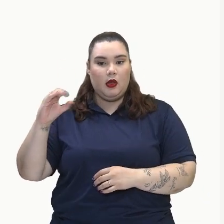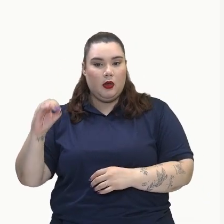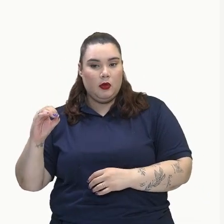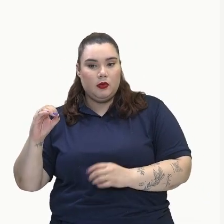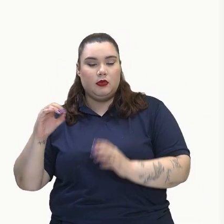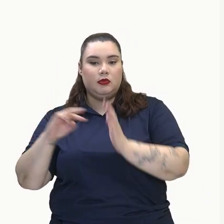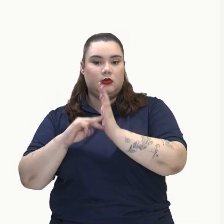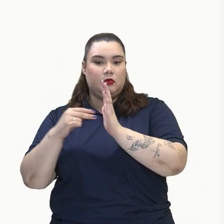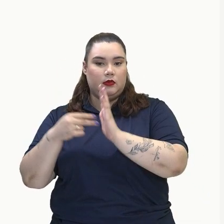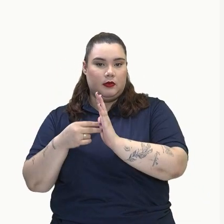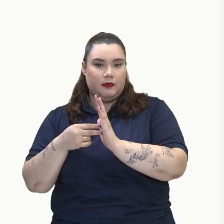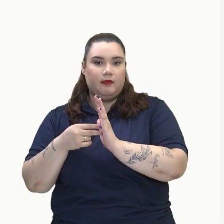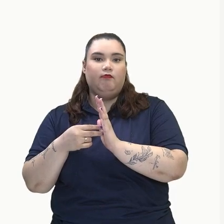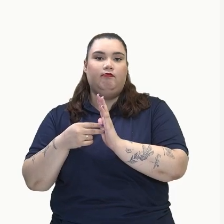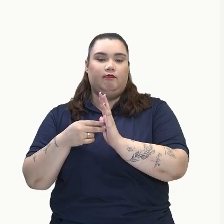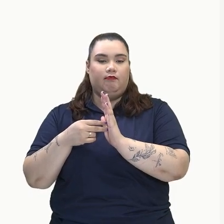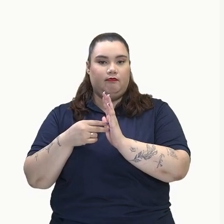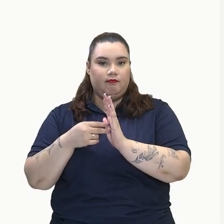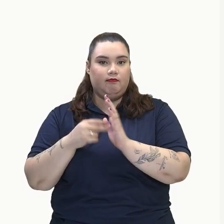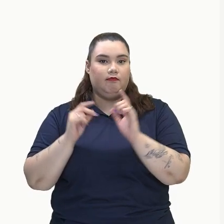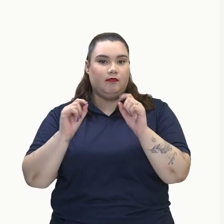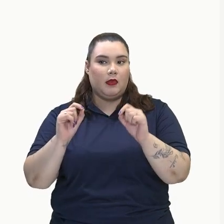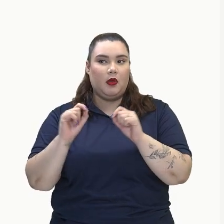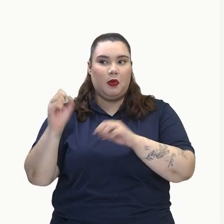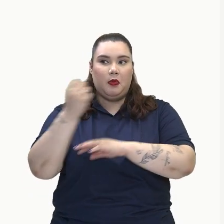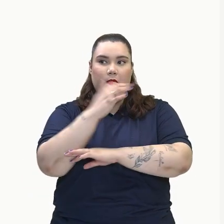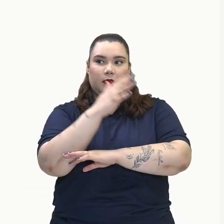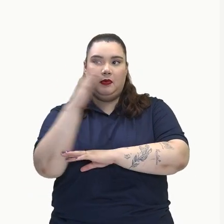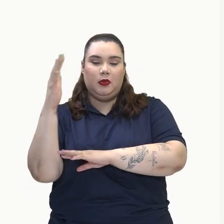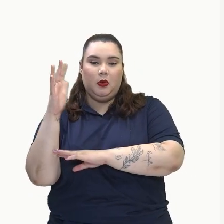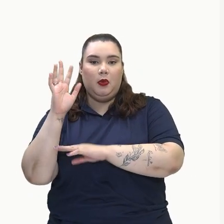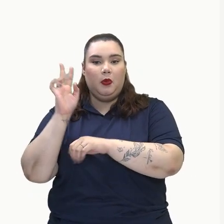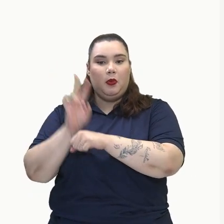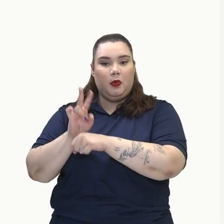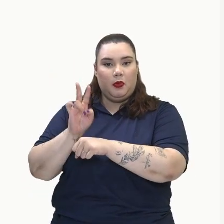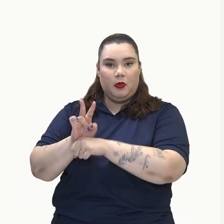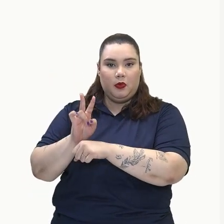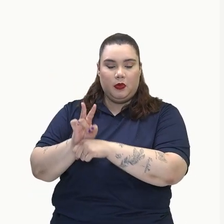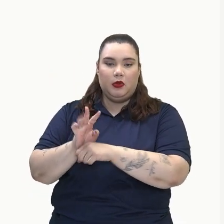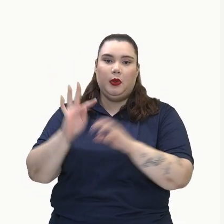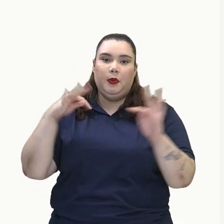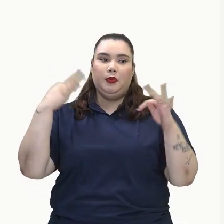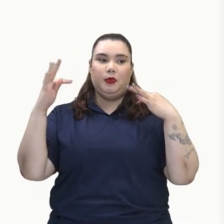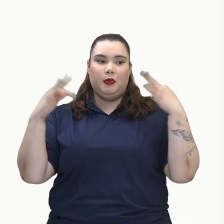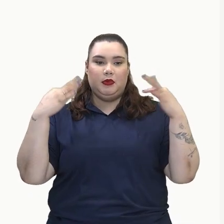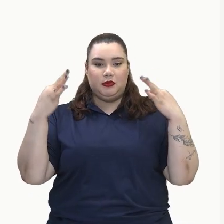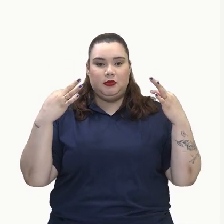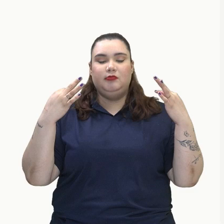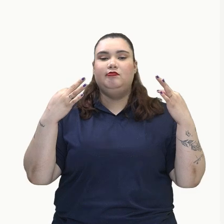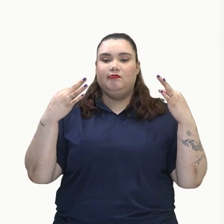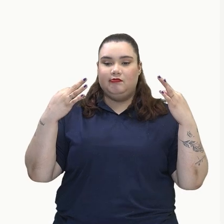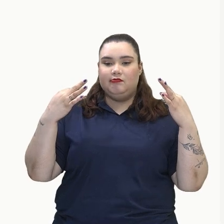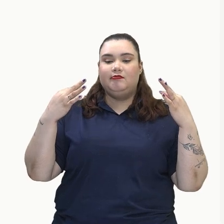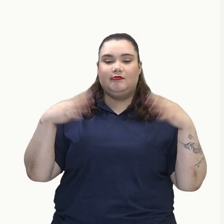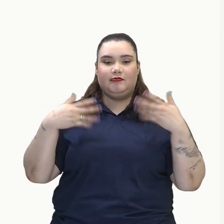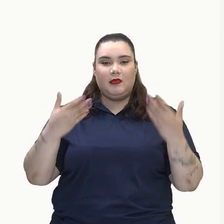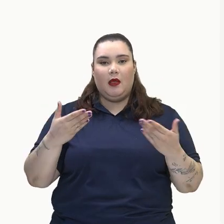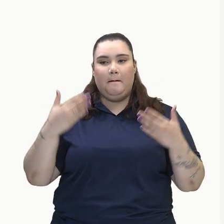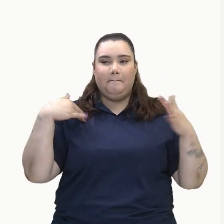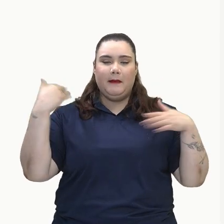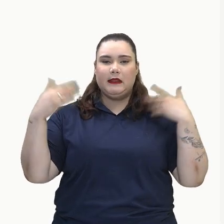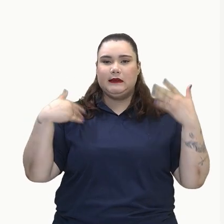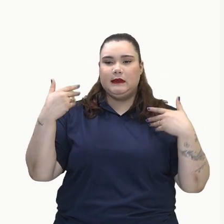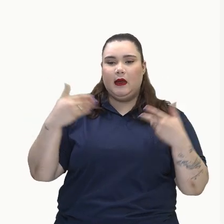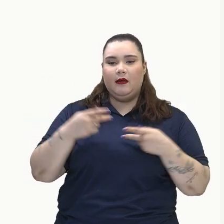vai trazer a ideia de preservação, de conservação, mesmo conhecendo aquele ambiente, se indo até aquele